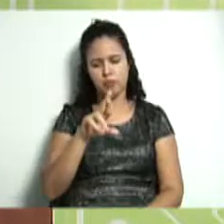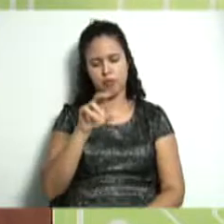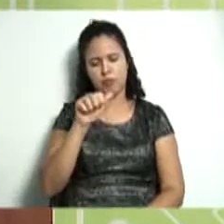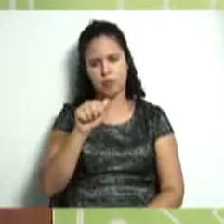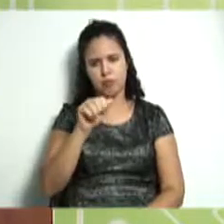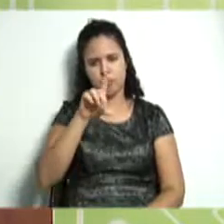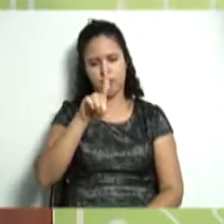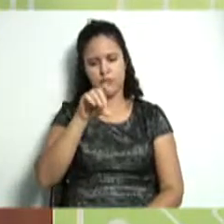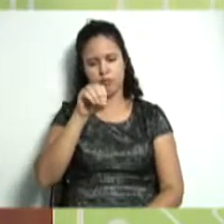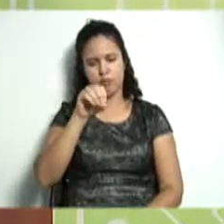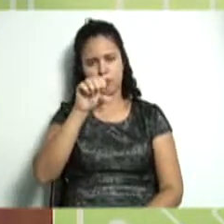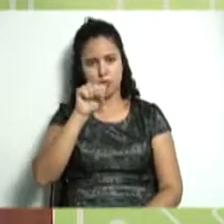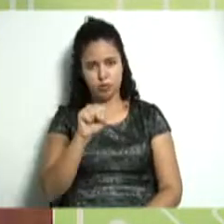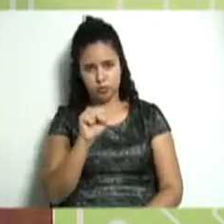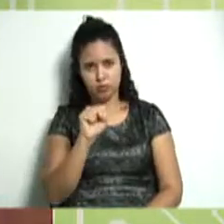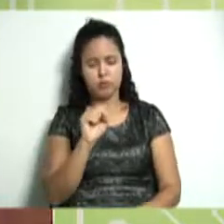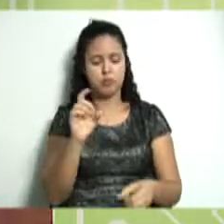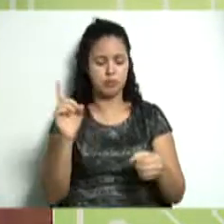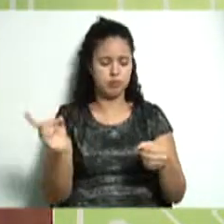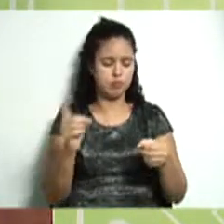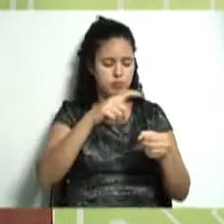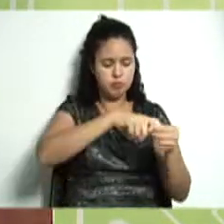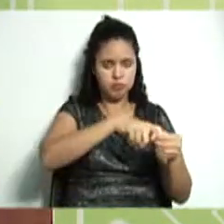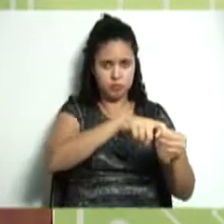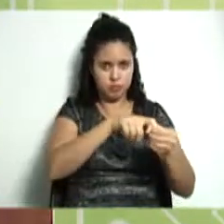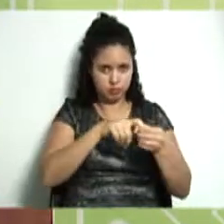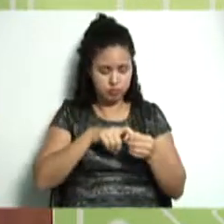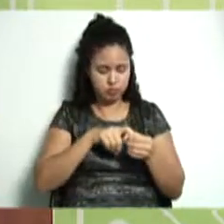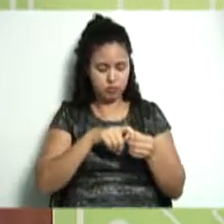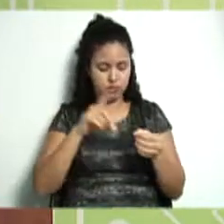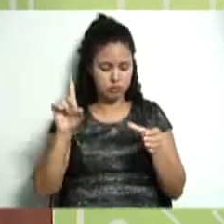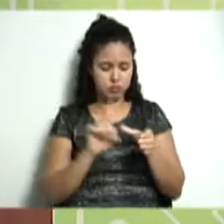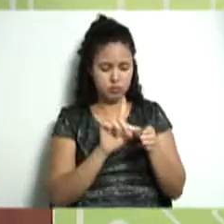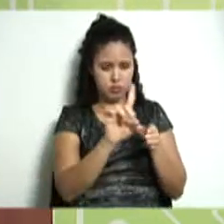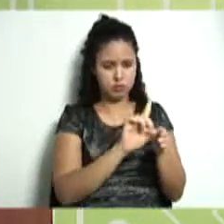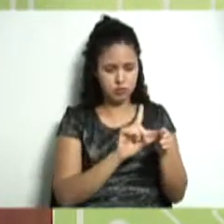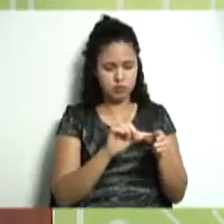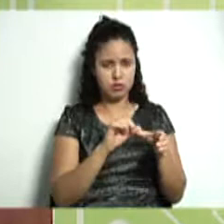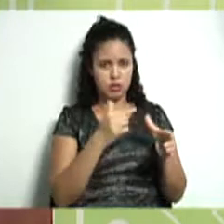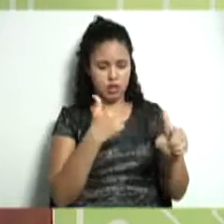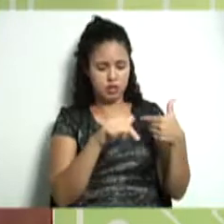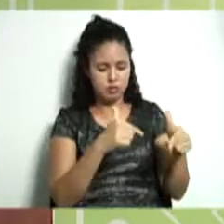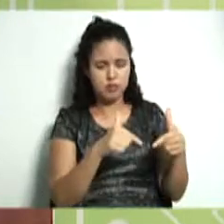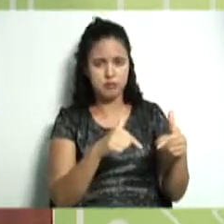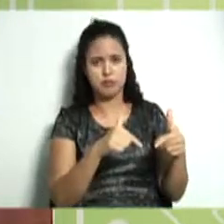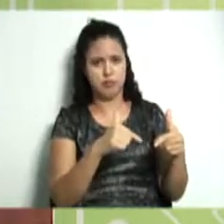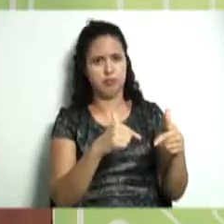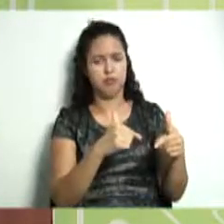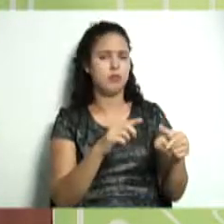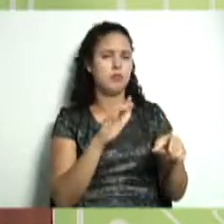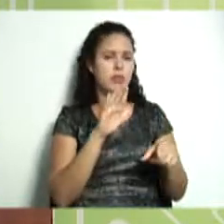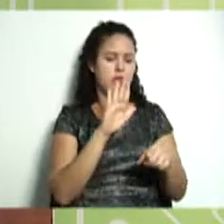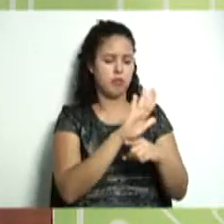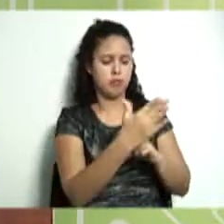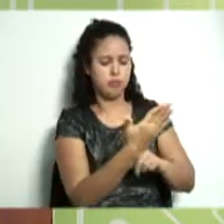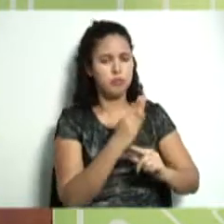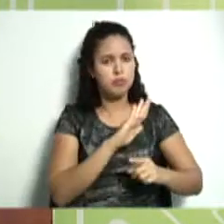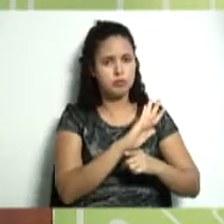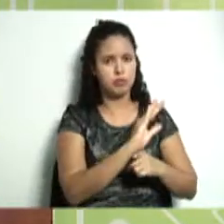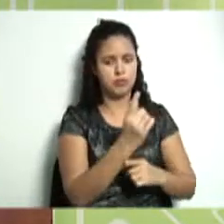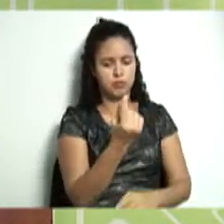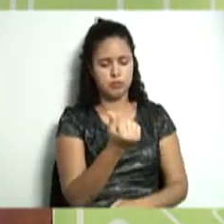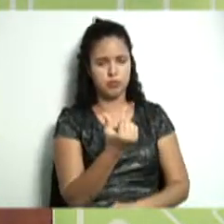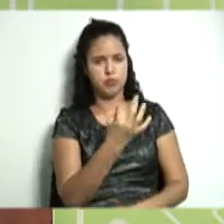vão buscar, através de uma atividade comum, renda para eles. Então, vamos dizer